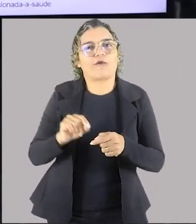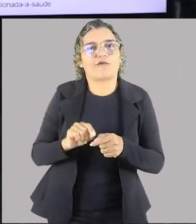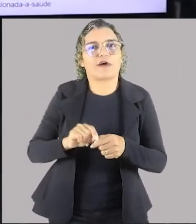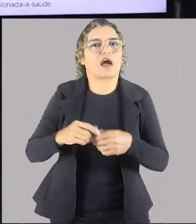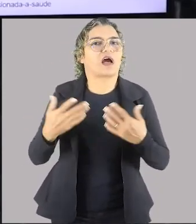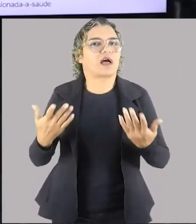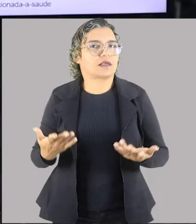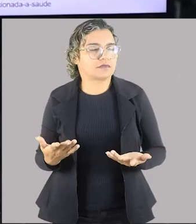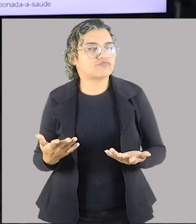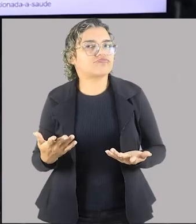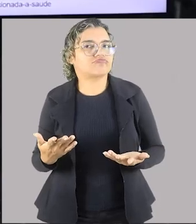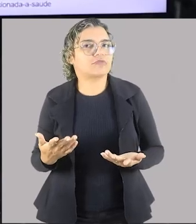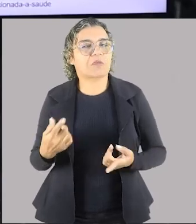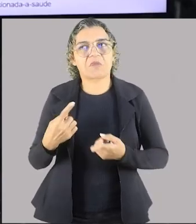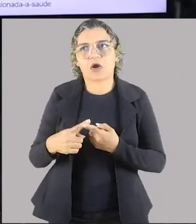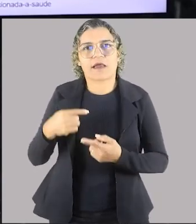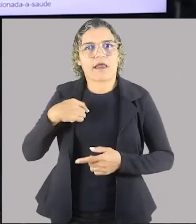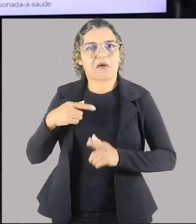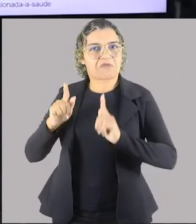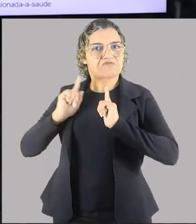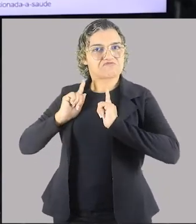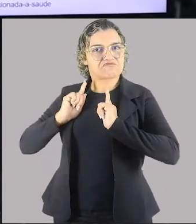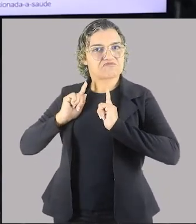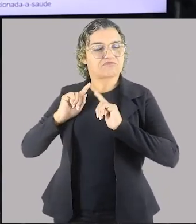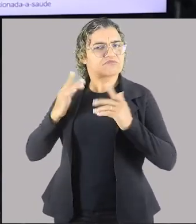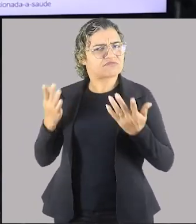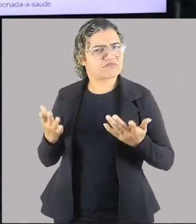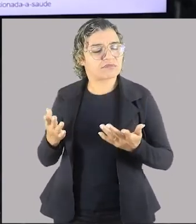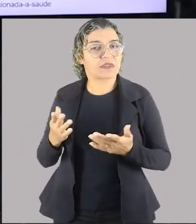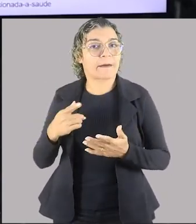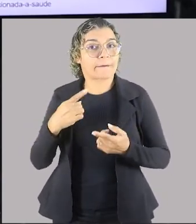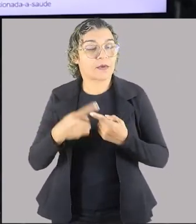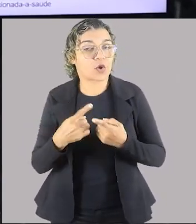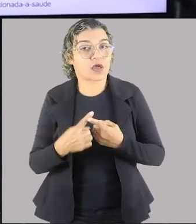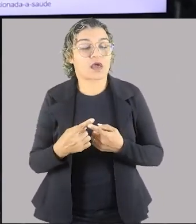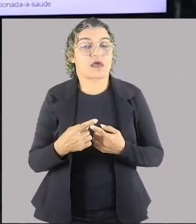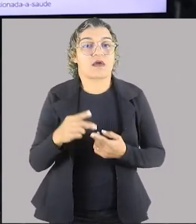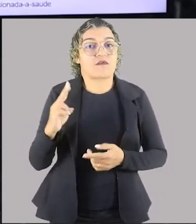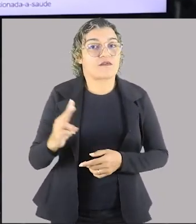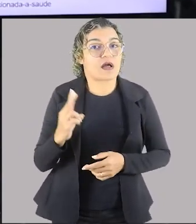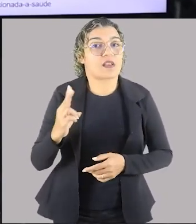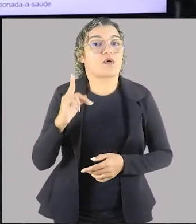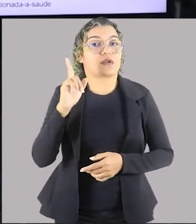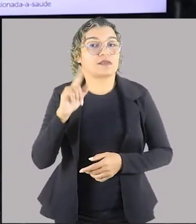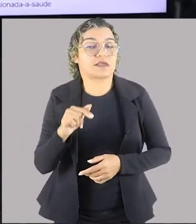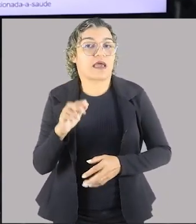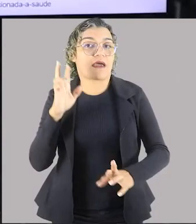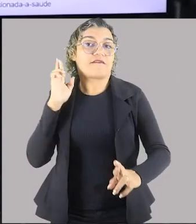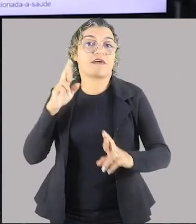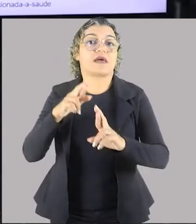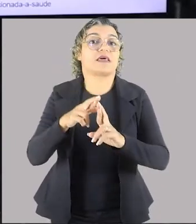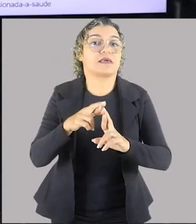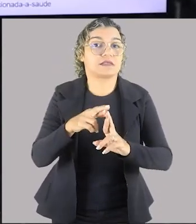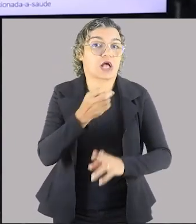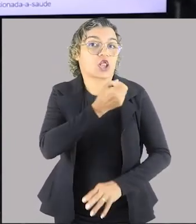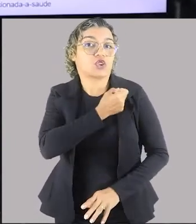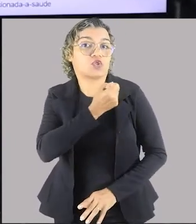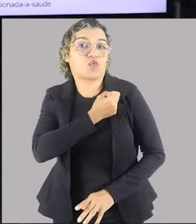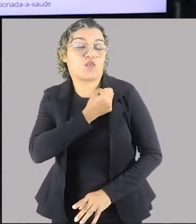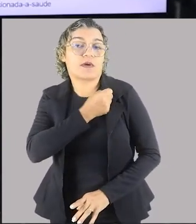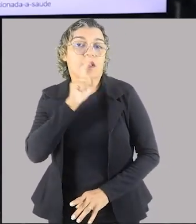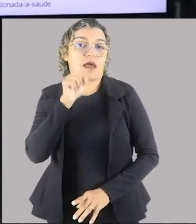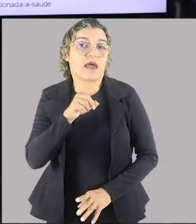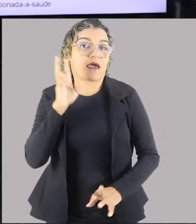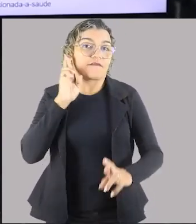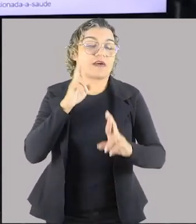sou sedentário? Porque esses valores eles são usados como referência. Então foram vários